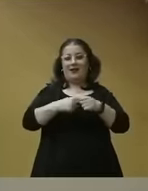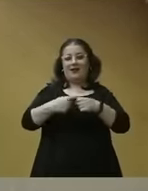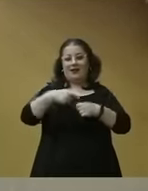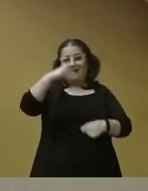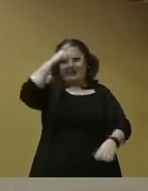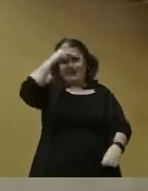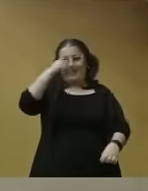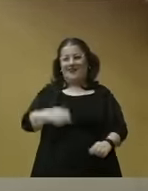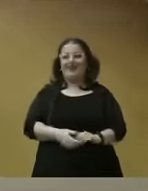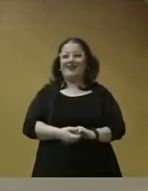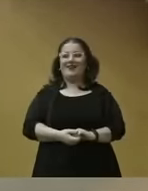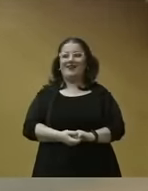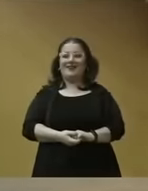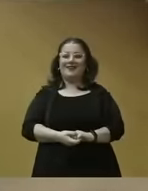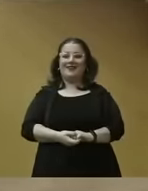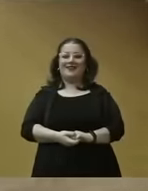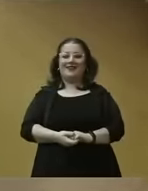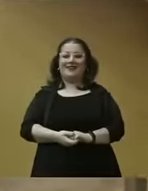Pelotas.